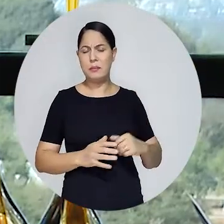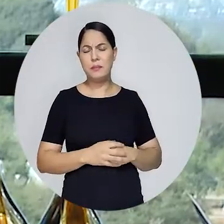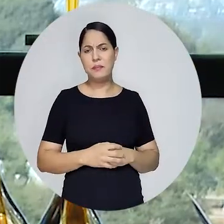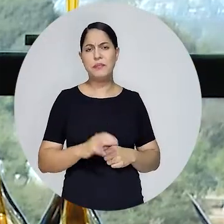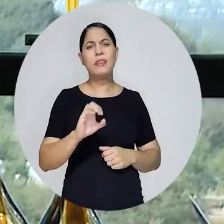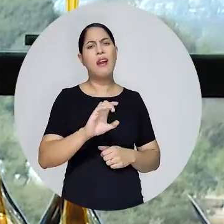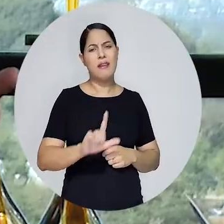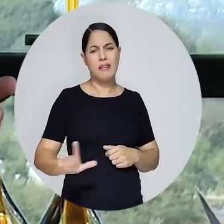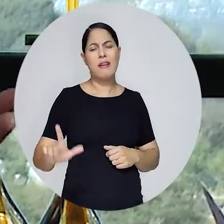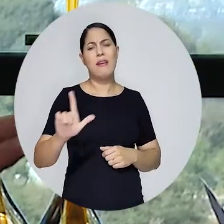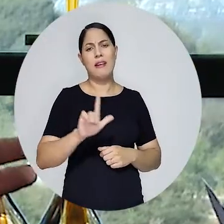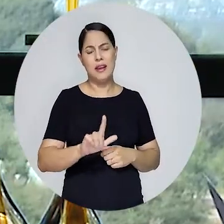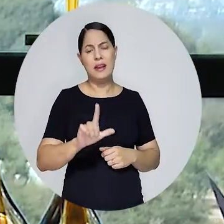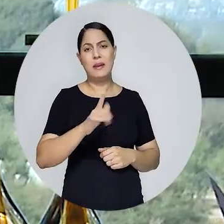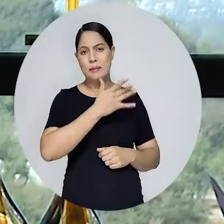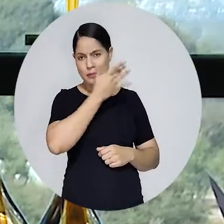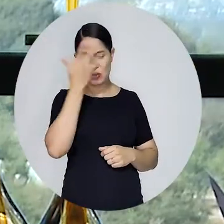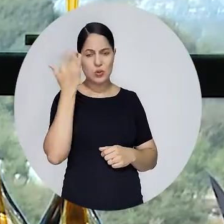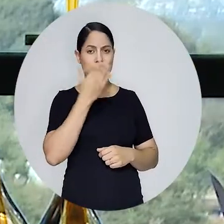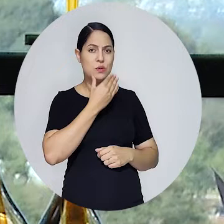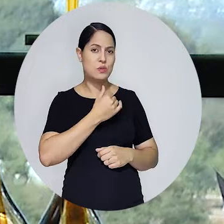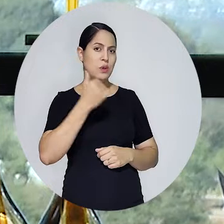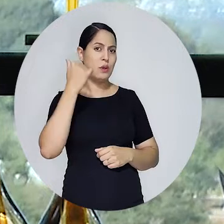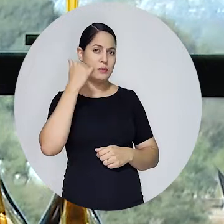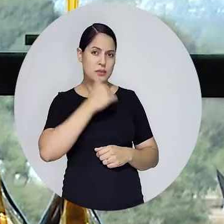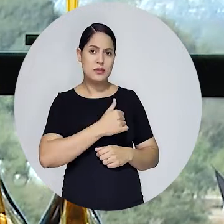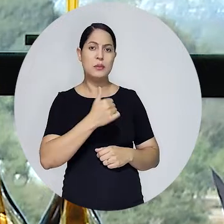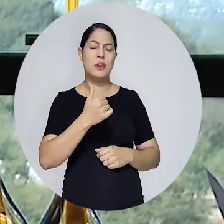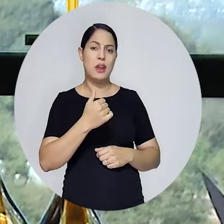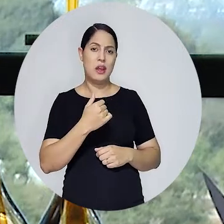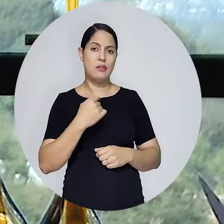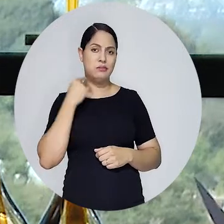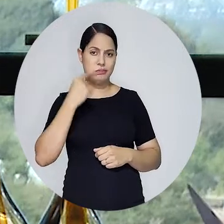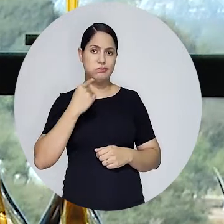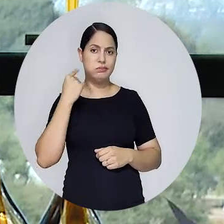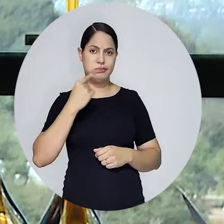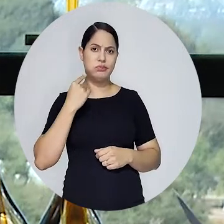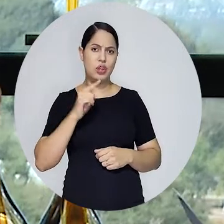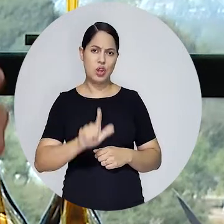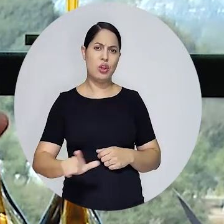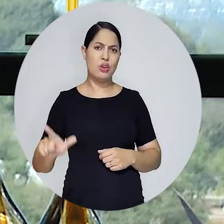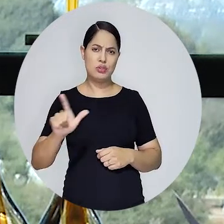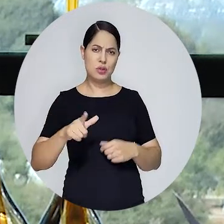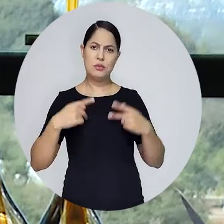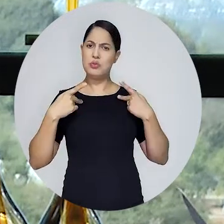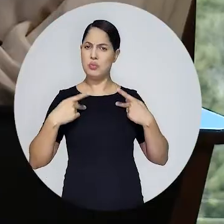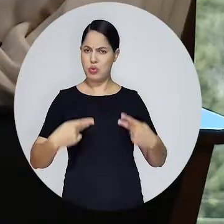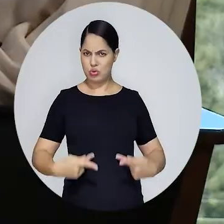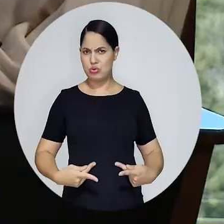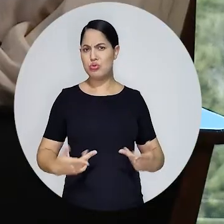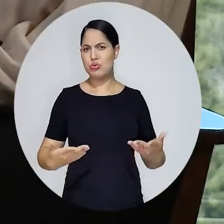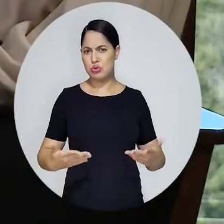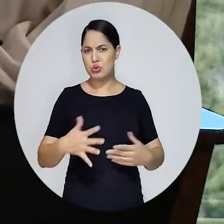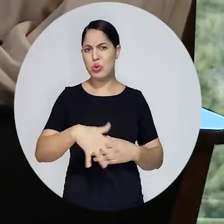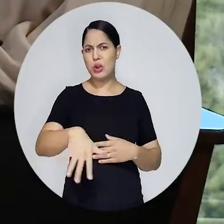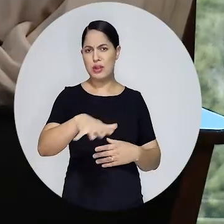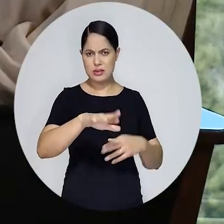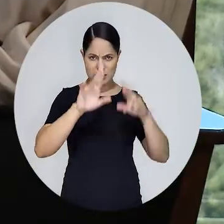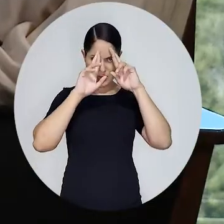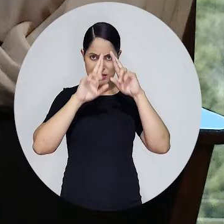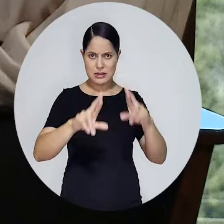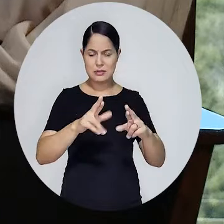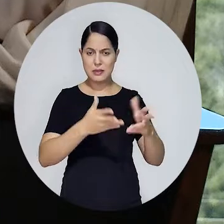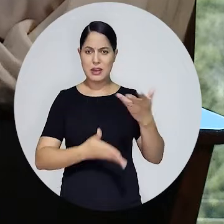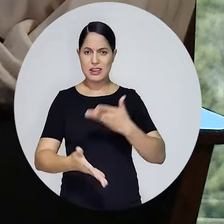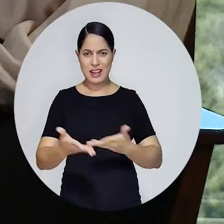as pessoas, os colegas, advogados e advogadas que irão ao tribunal também tenham uma compostura e possam também, naquele ambiente,